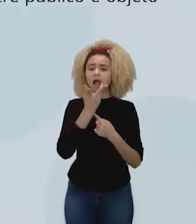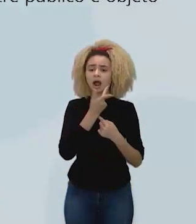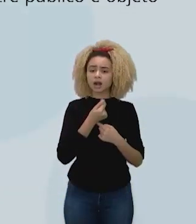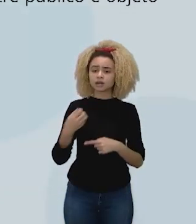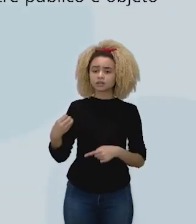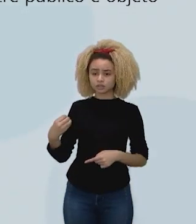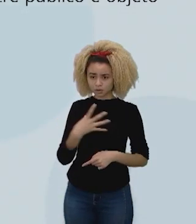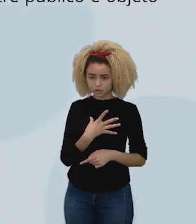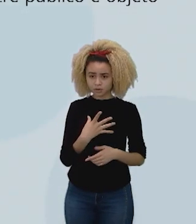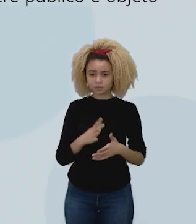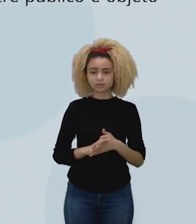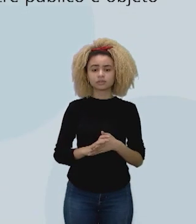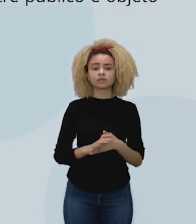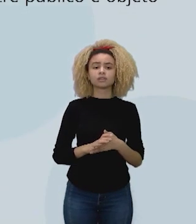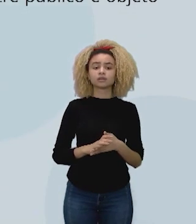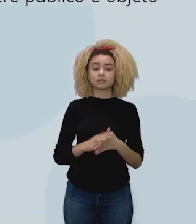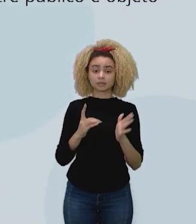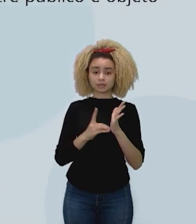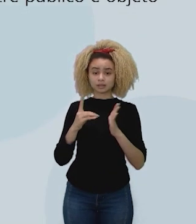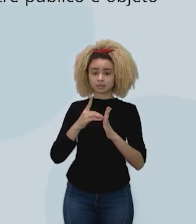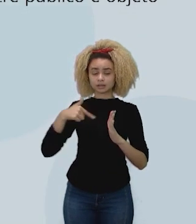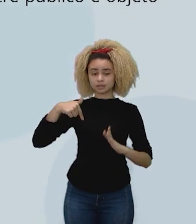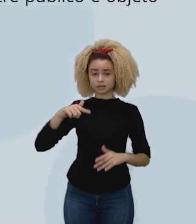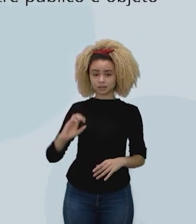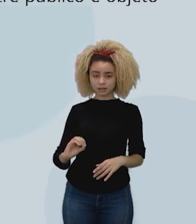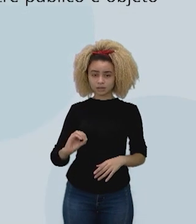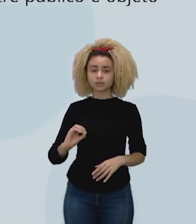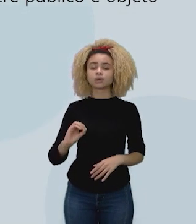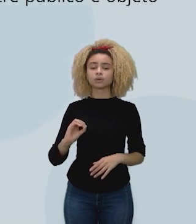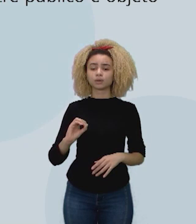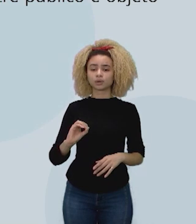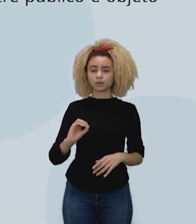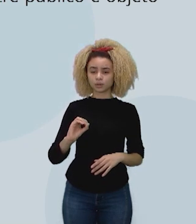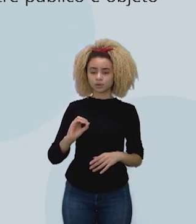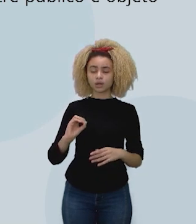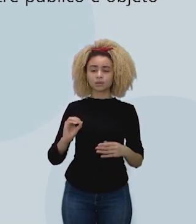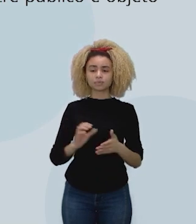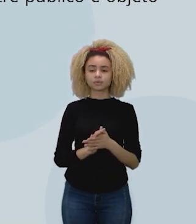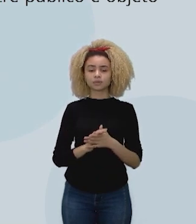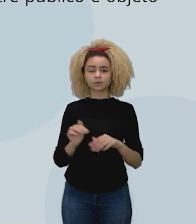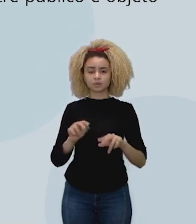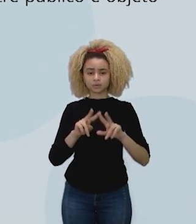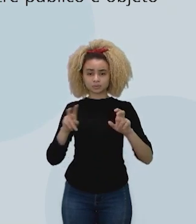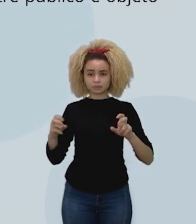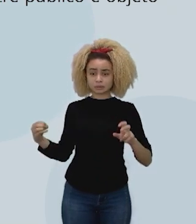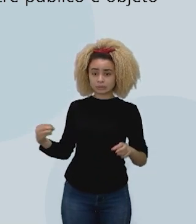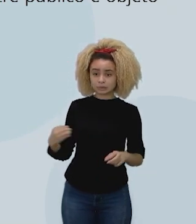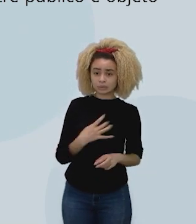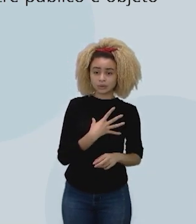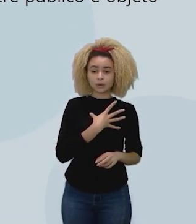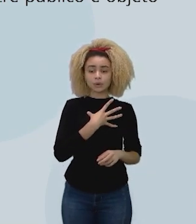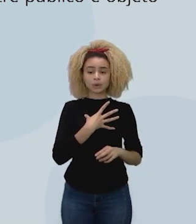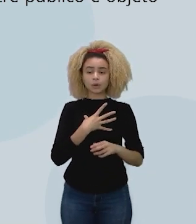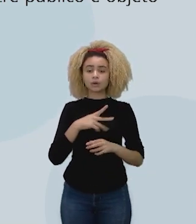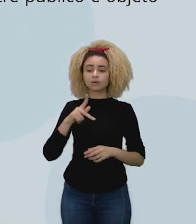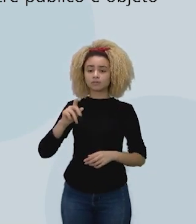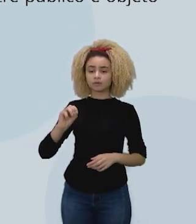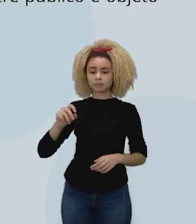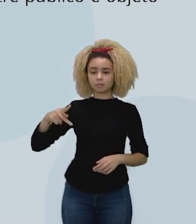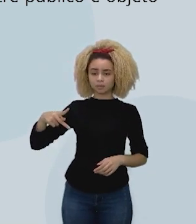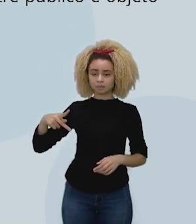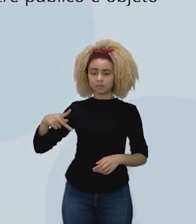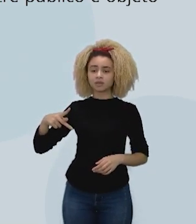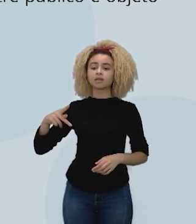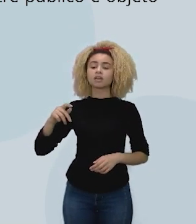gente, finalmente, a partir da década de 70, né, justamente pegando essa questão dessa inovação, da pop art, a